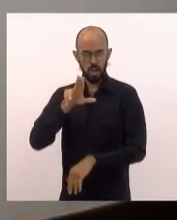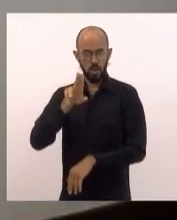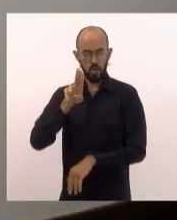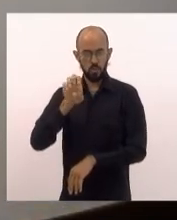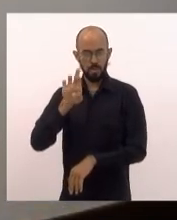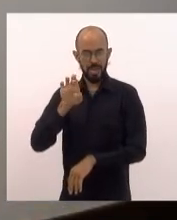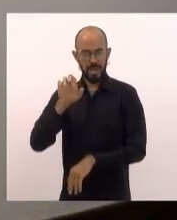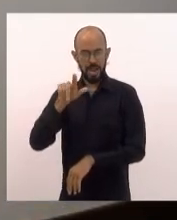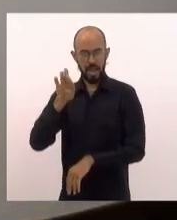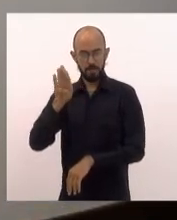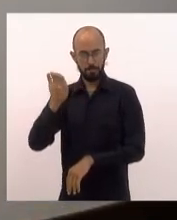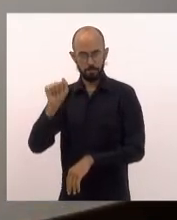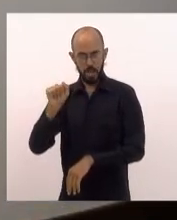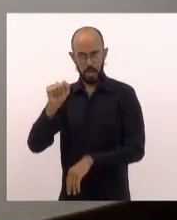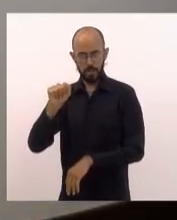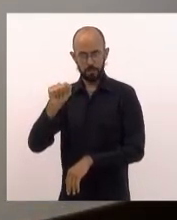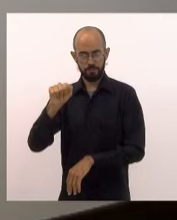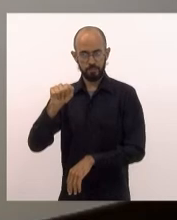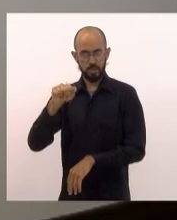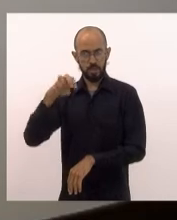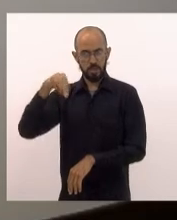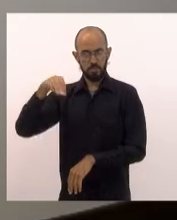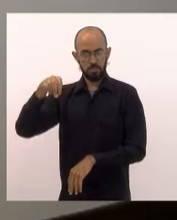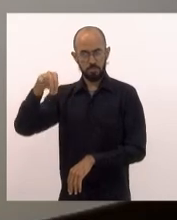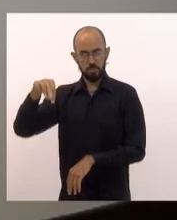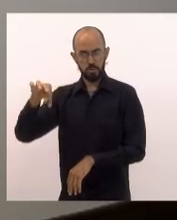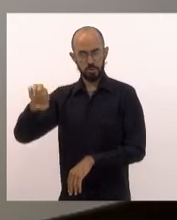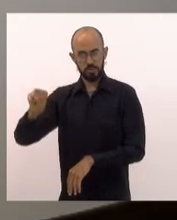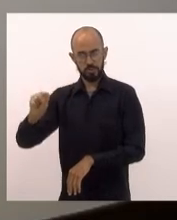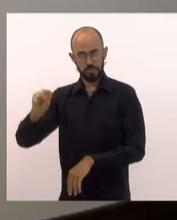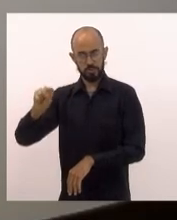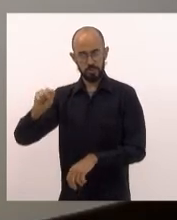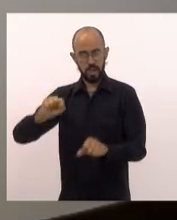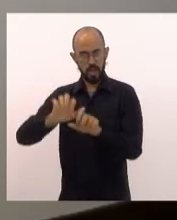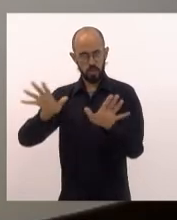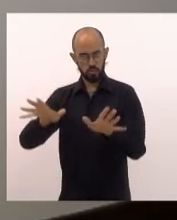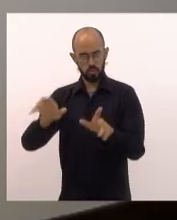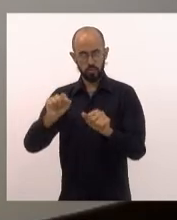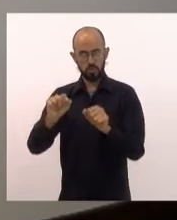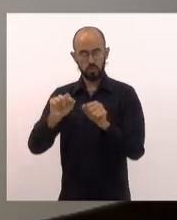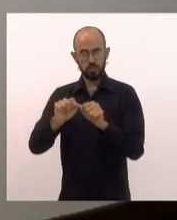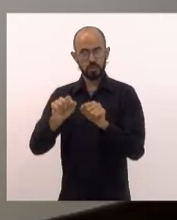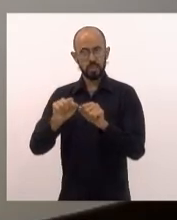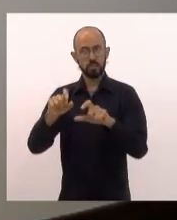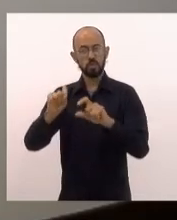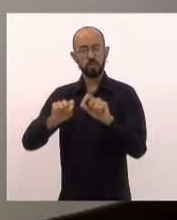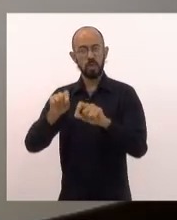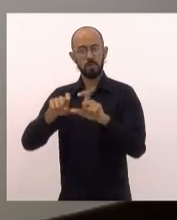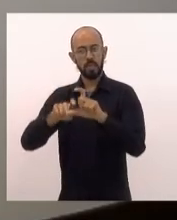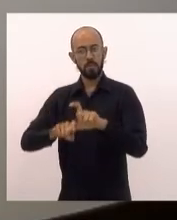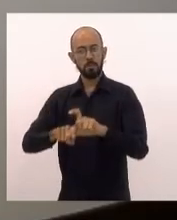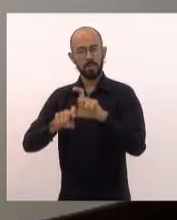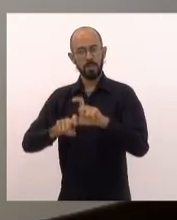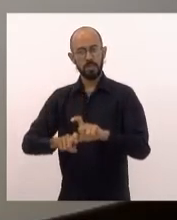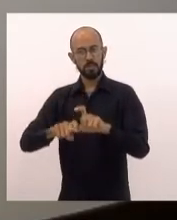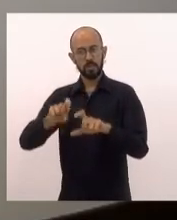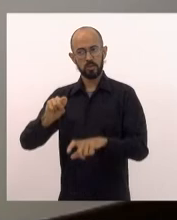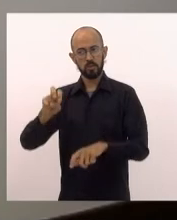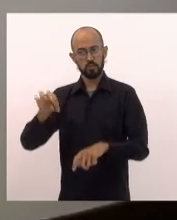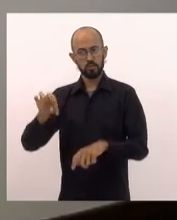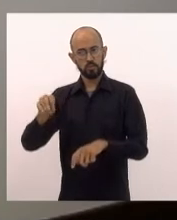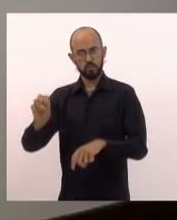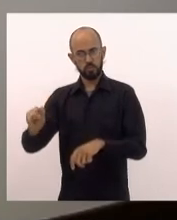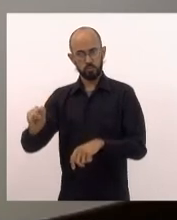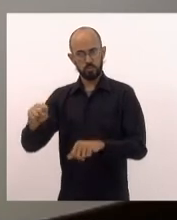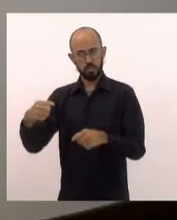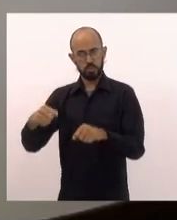ficassem pendurados na concessão do Santos Dumont, né? Então, e aí a justificativa era a seguinte: nós temos que aumentar o número